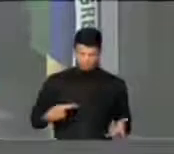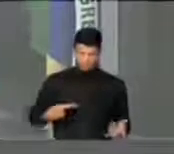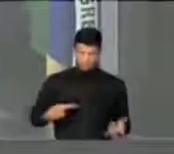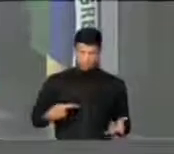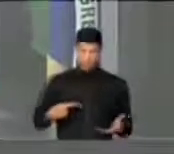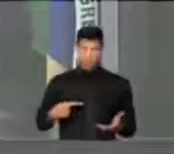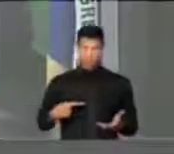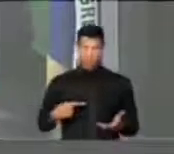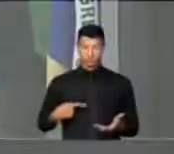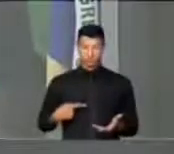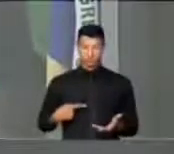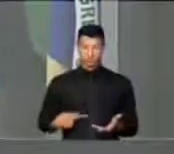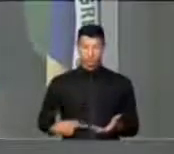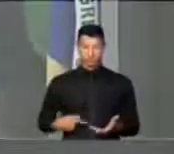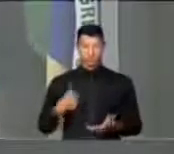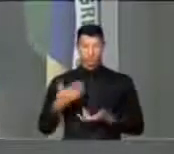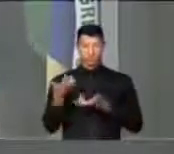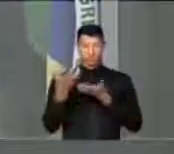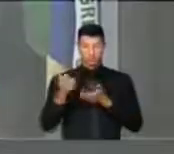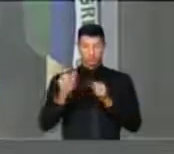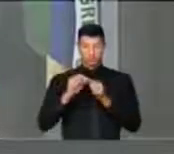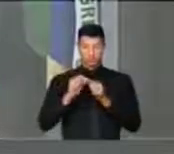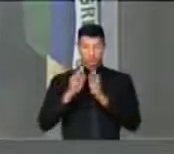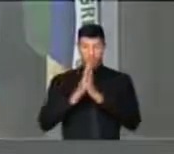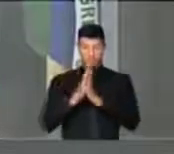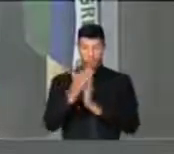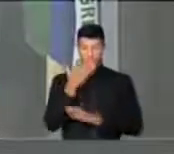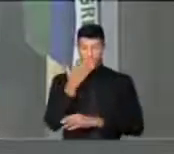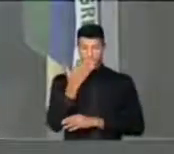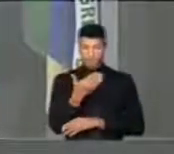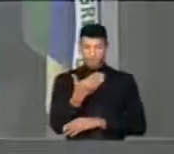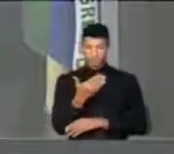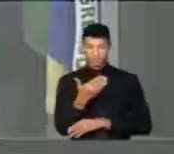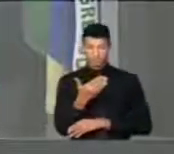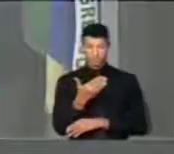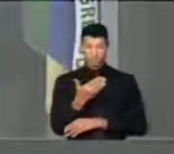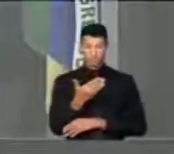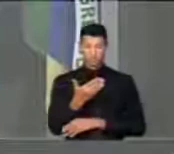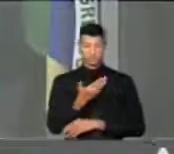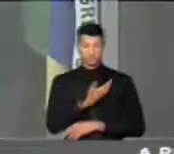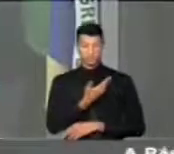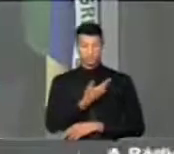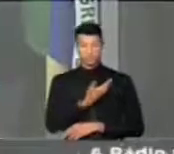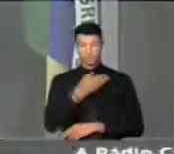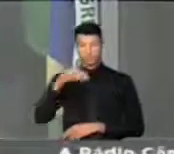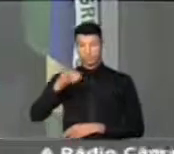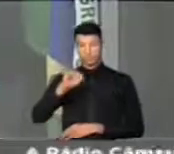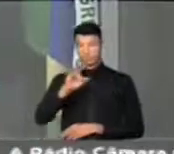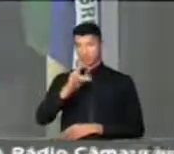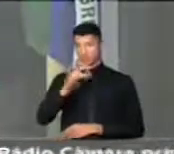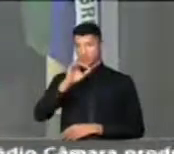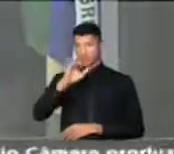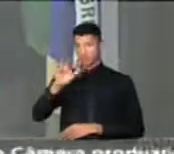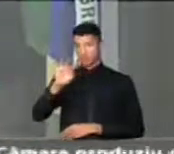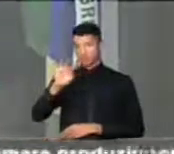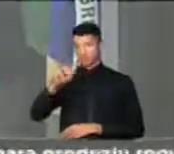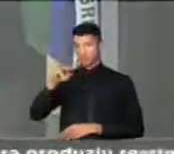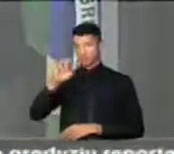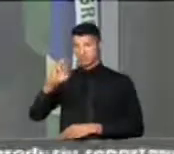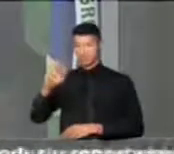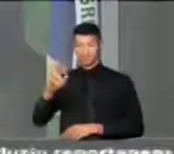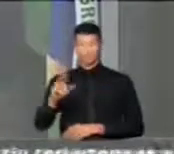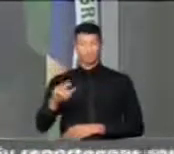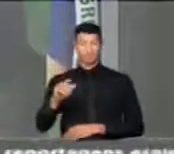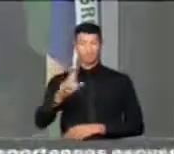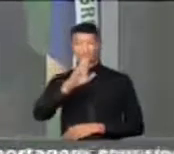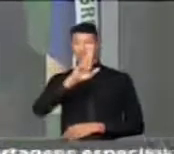presidente, eu quero fazer um apelo aos amigos de Michel Temer.